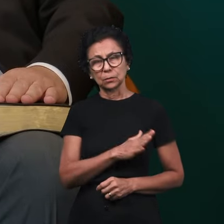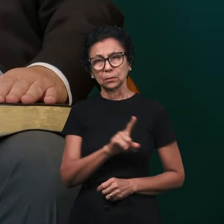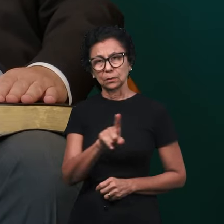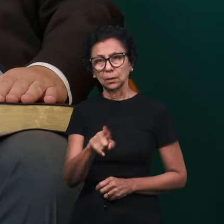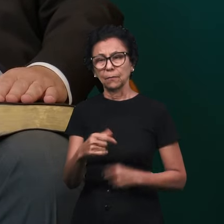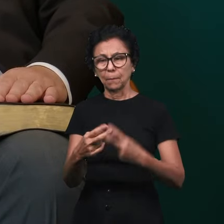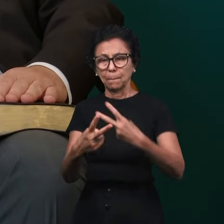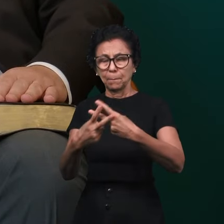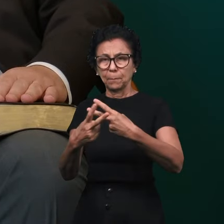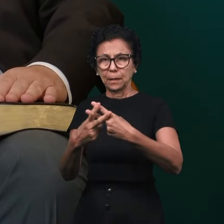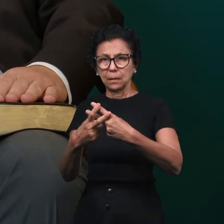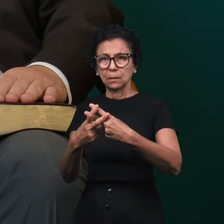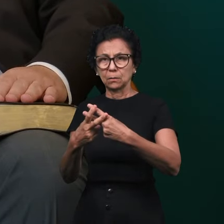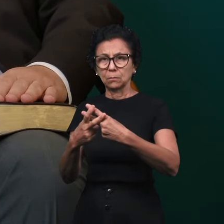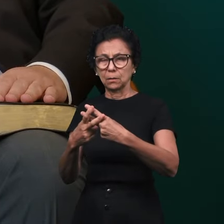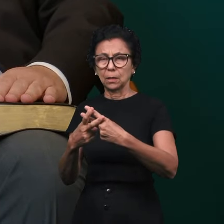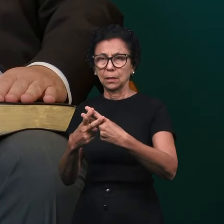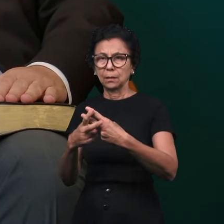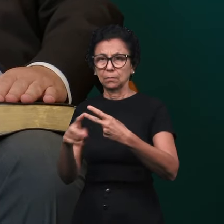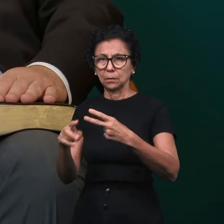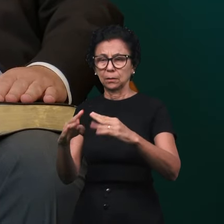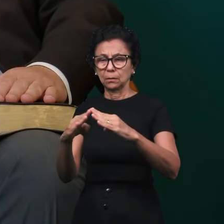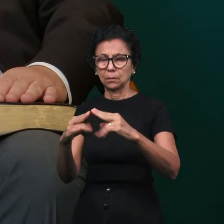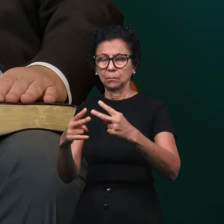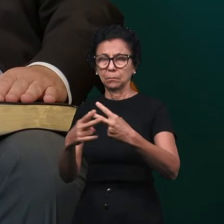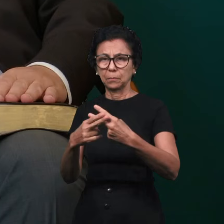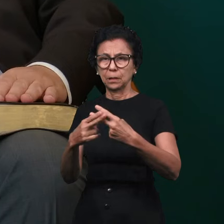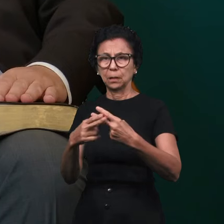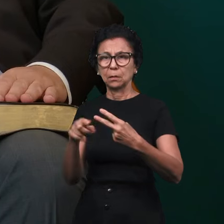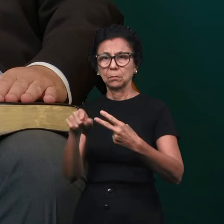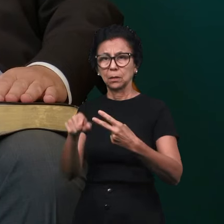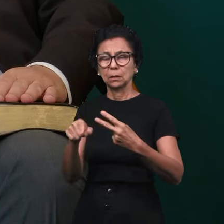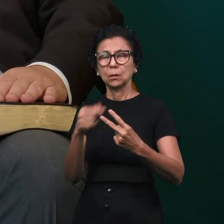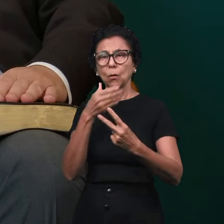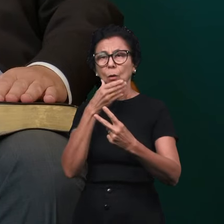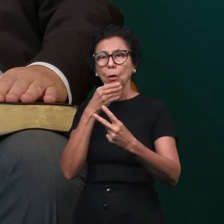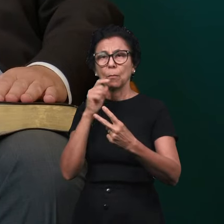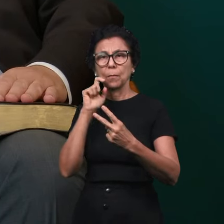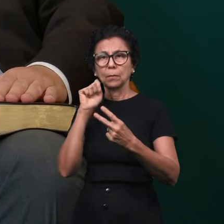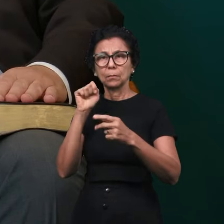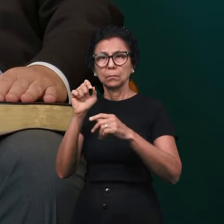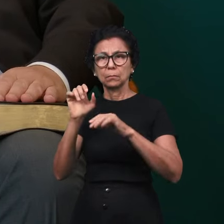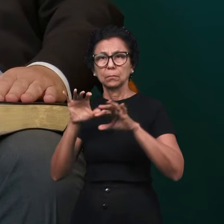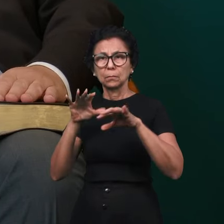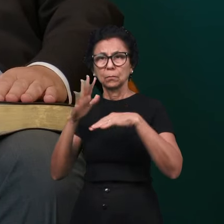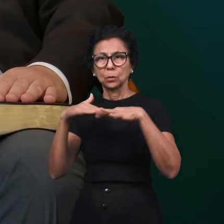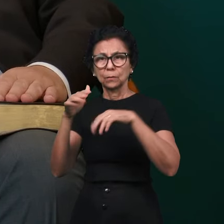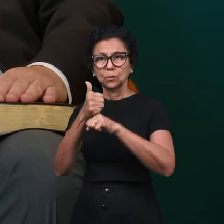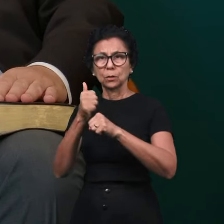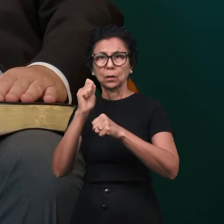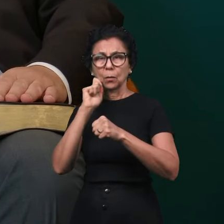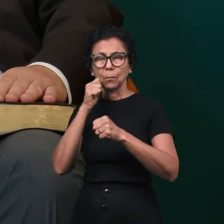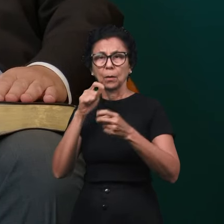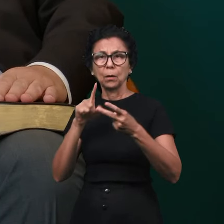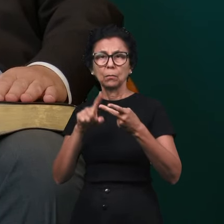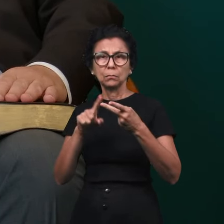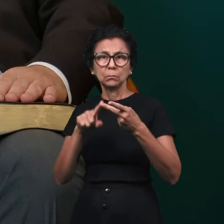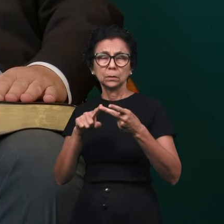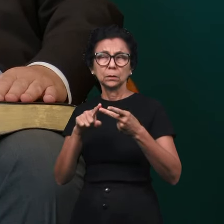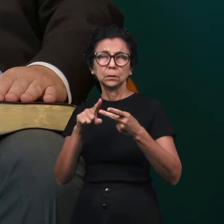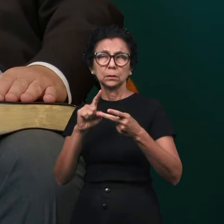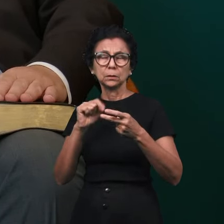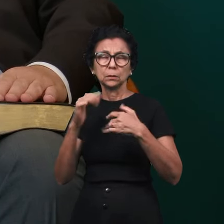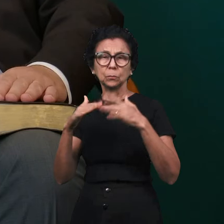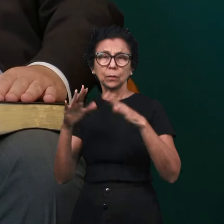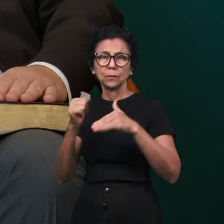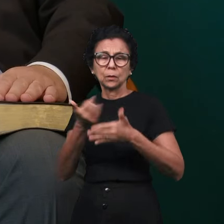preso por determinada situação, havia o padeiro e o copeiro. Ambos tiveram sonhos e não entenderam. Mas Deus usou José